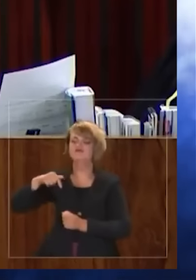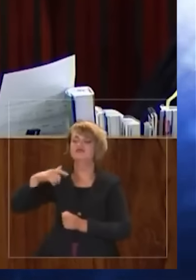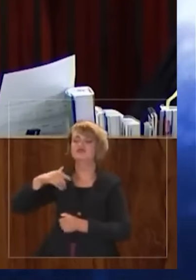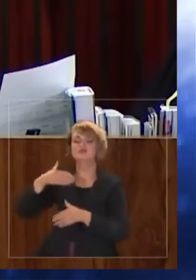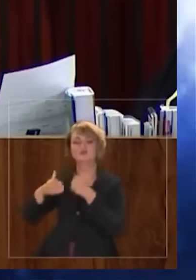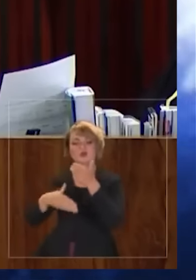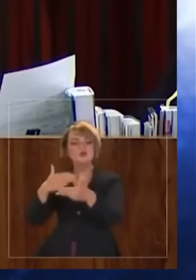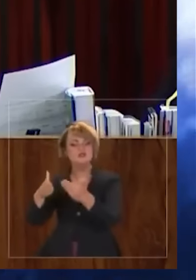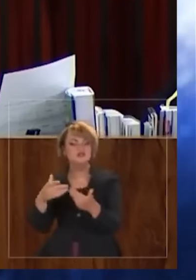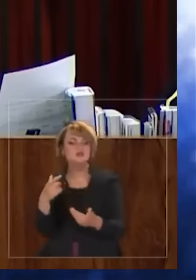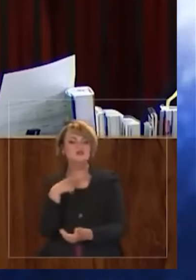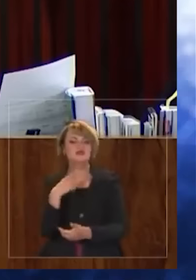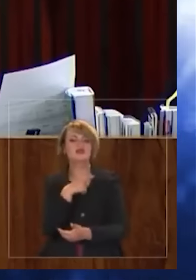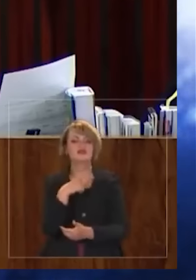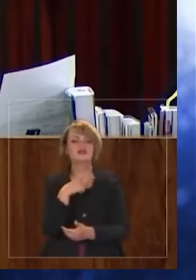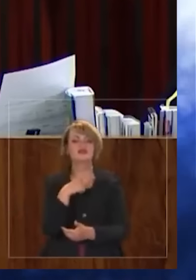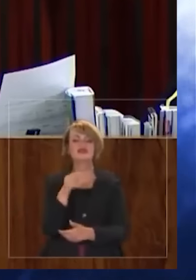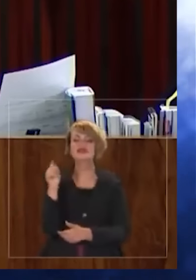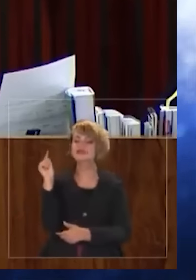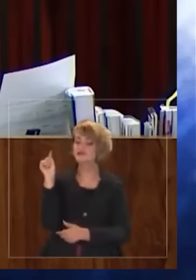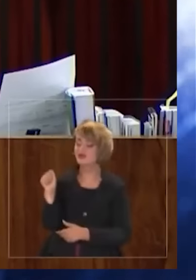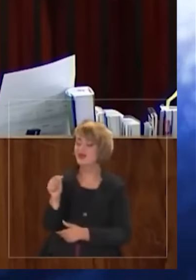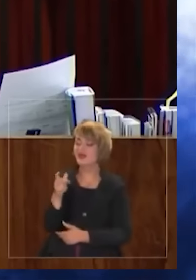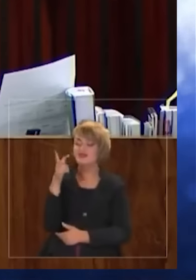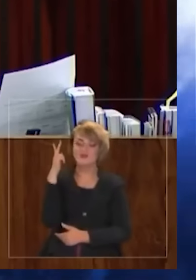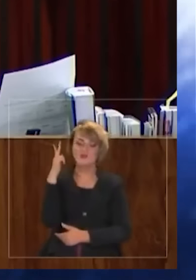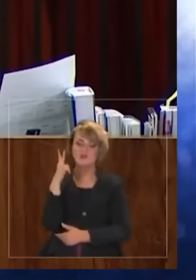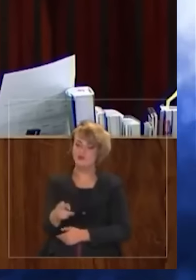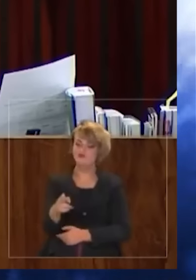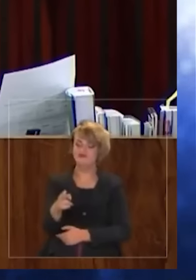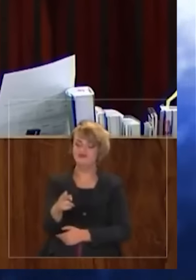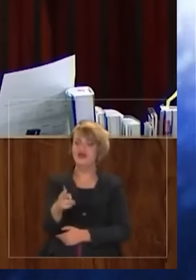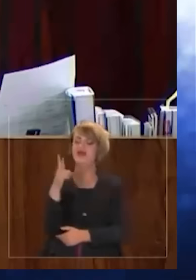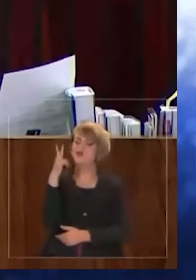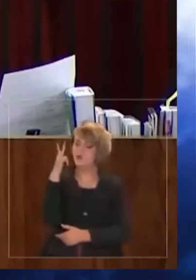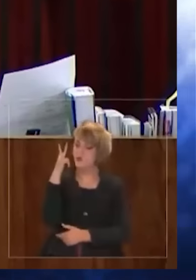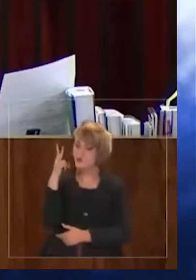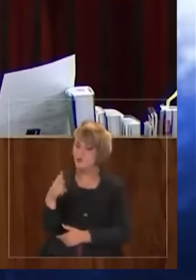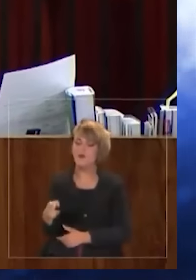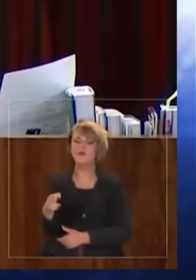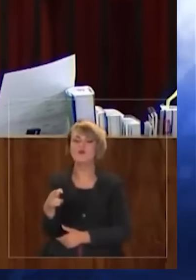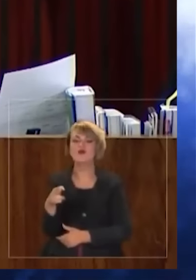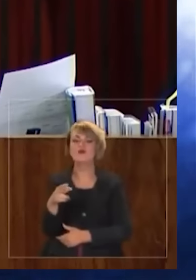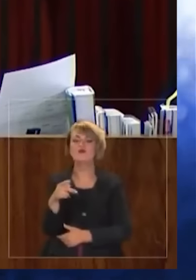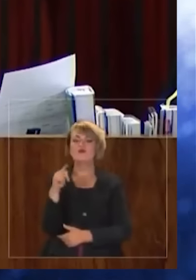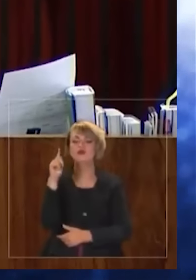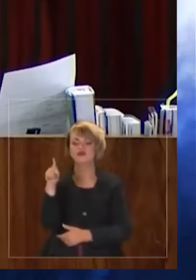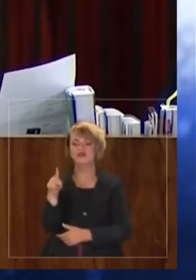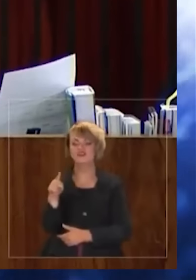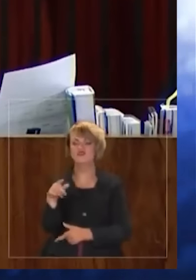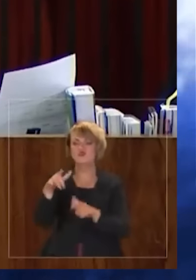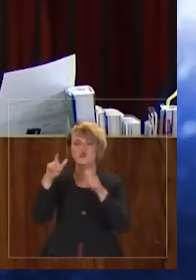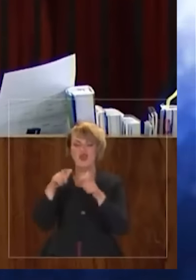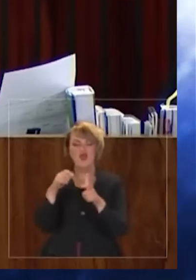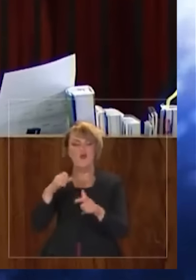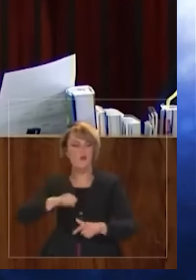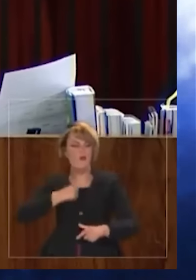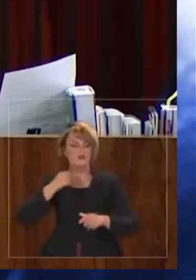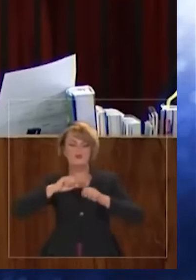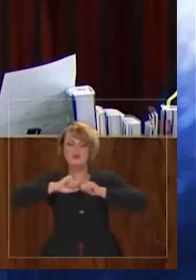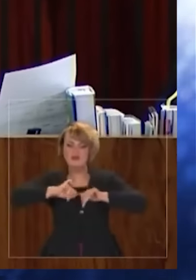procedimental é exatamente igual ao que o famoso gabinete do ódio